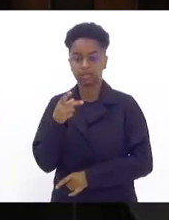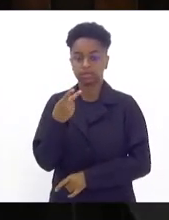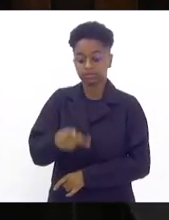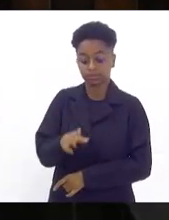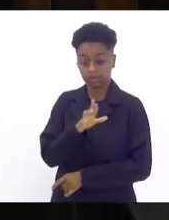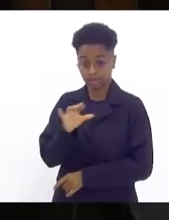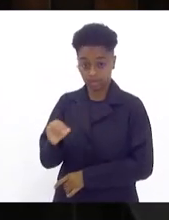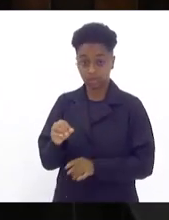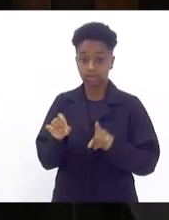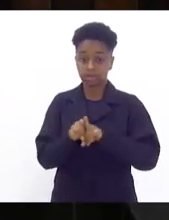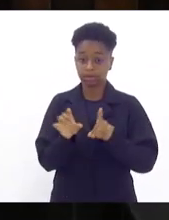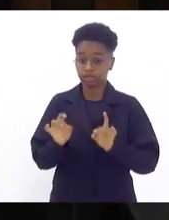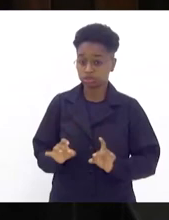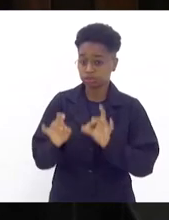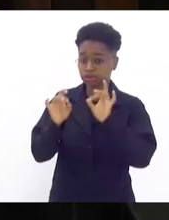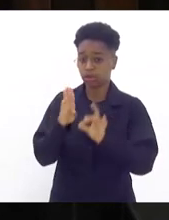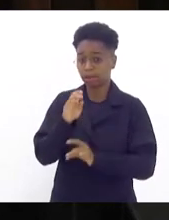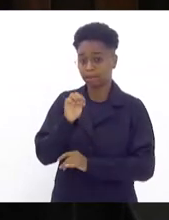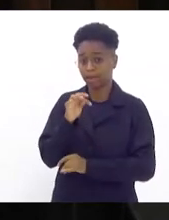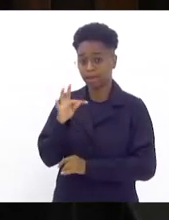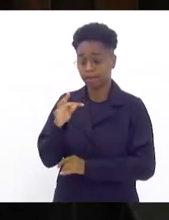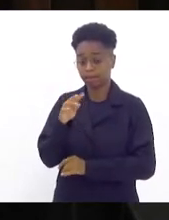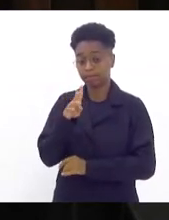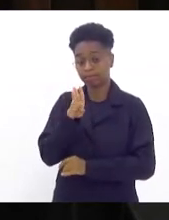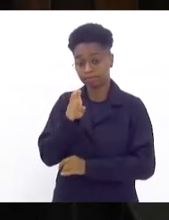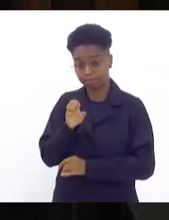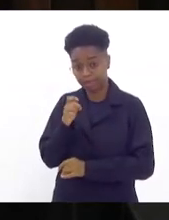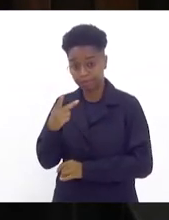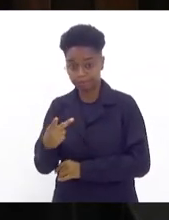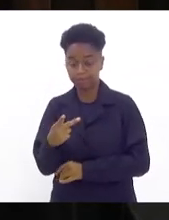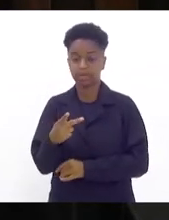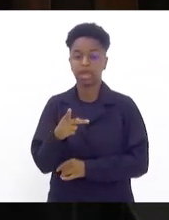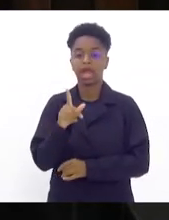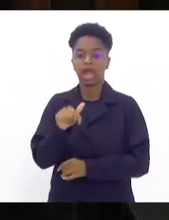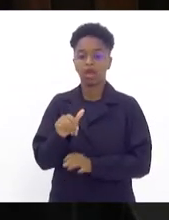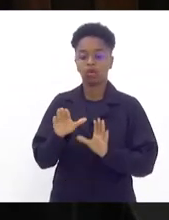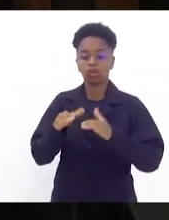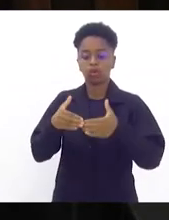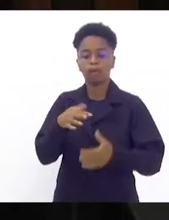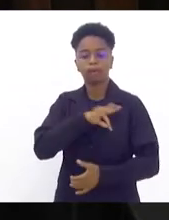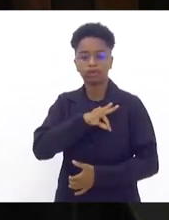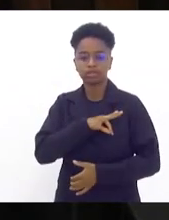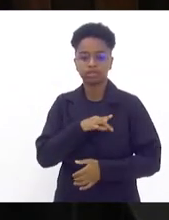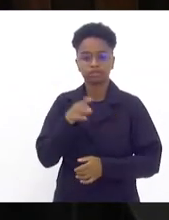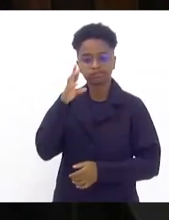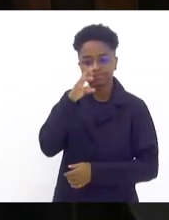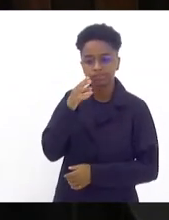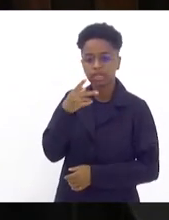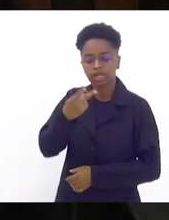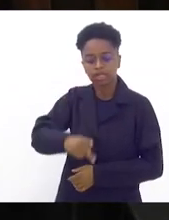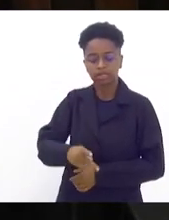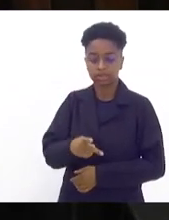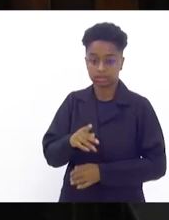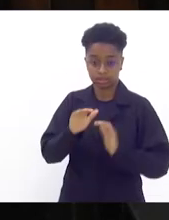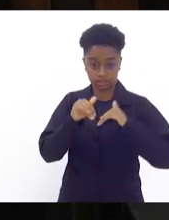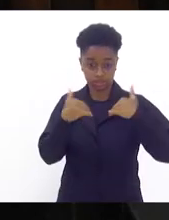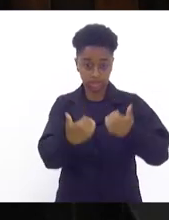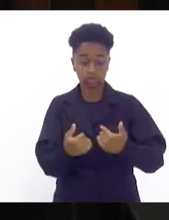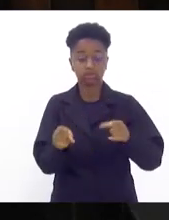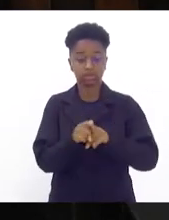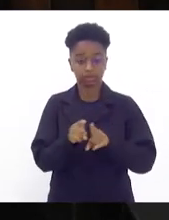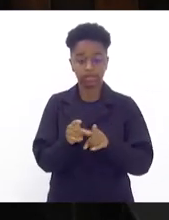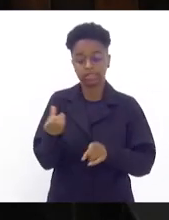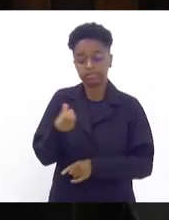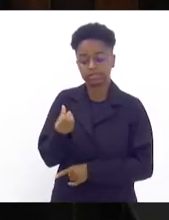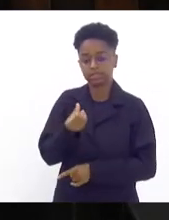especialmente, ao BEP, ao Batalhão Especial de Policiamento dos Estádios, e também ao 6º Batalhão da Polícia Militar, que fizeram ali